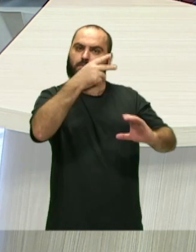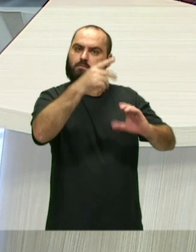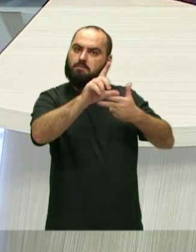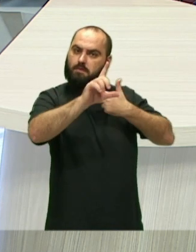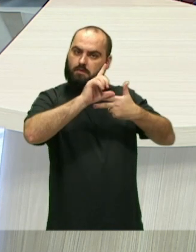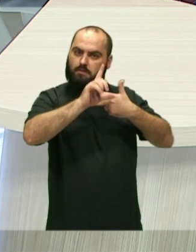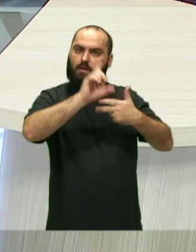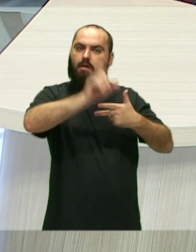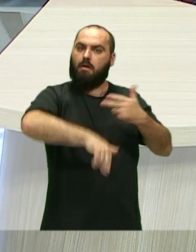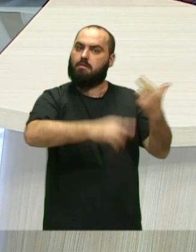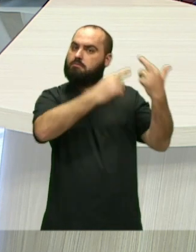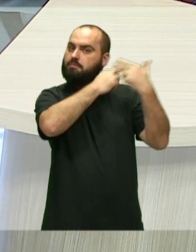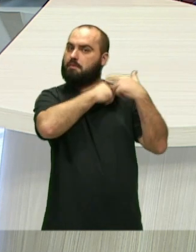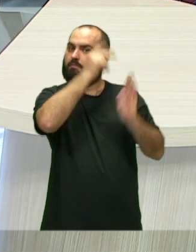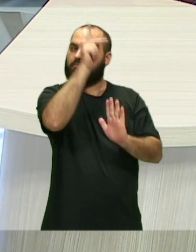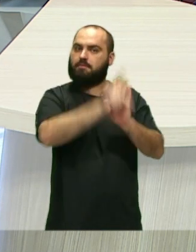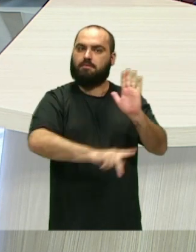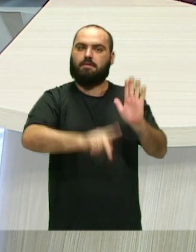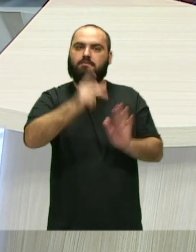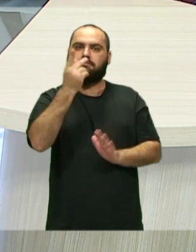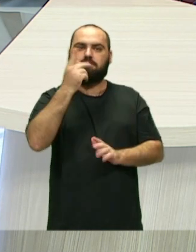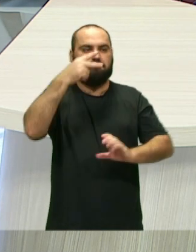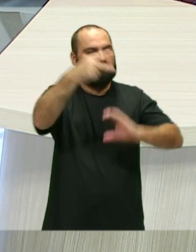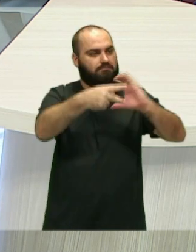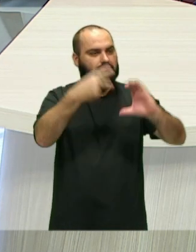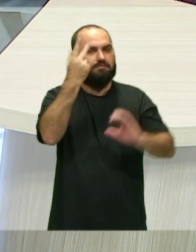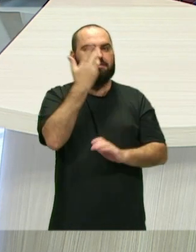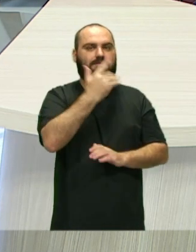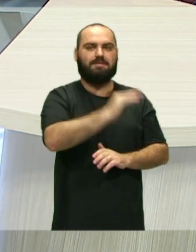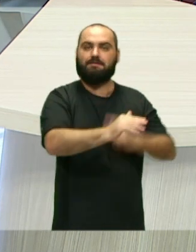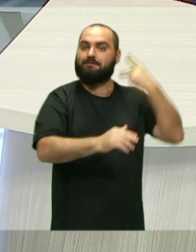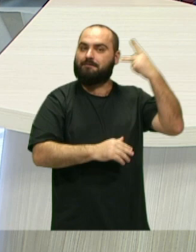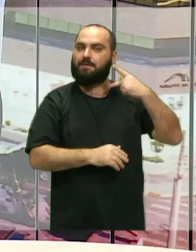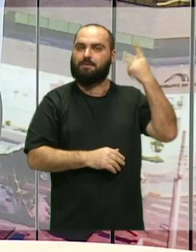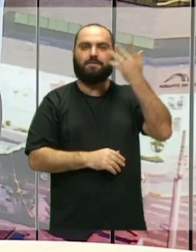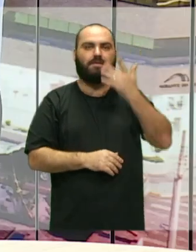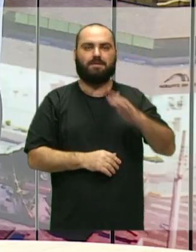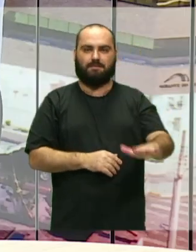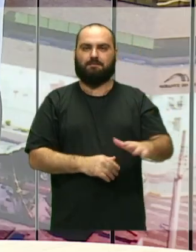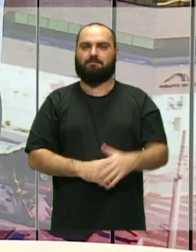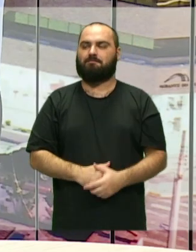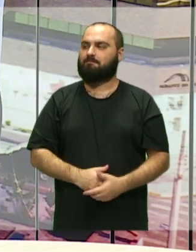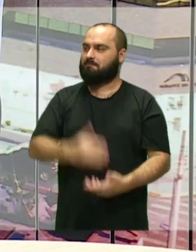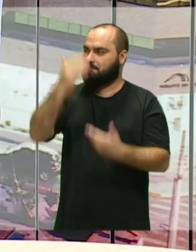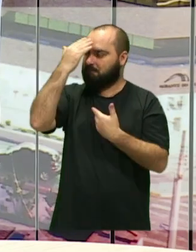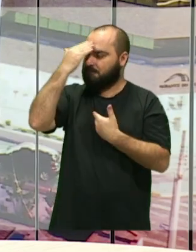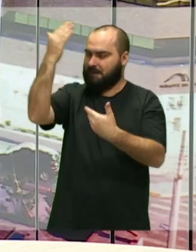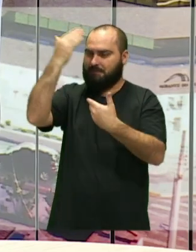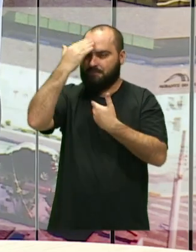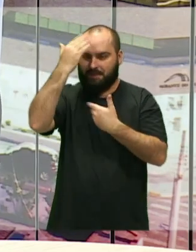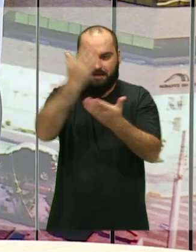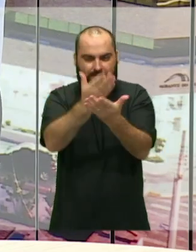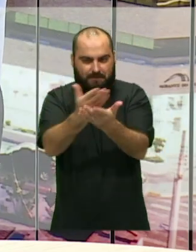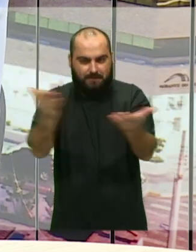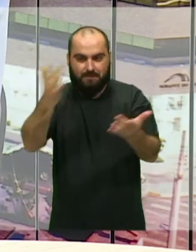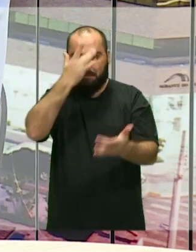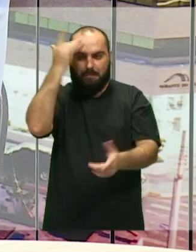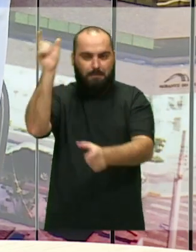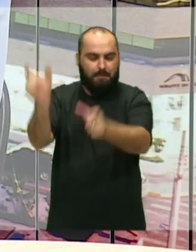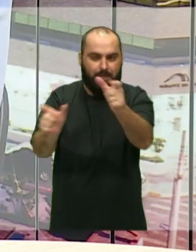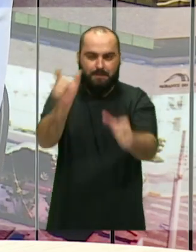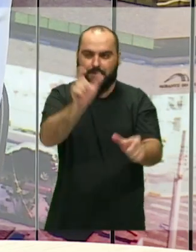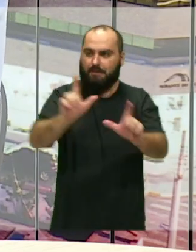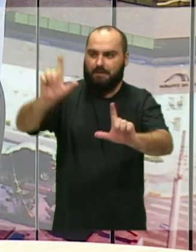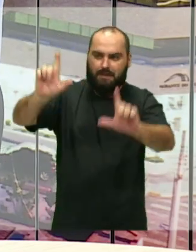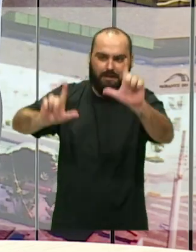projeto Câmara Mirim Olá Vereador bem-vindo Muito obrigado a da câmara que é tudo da